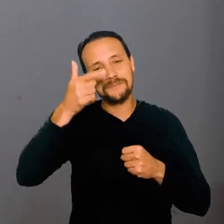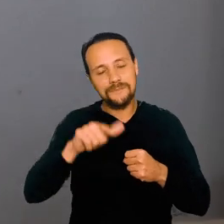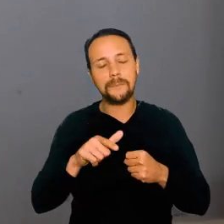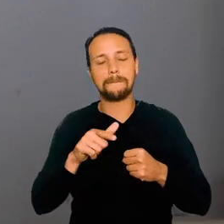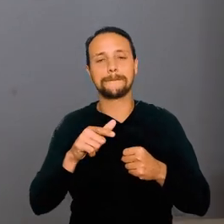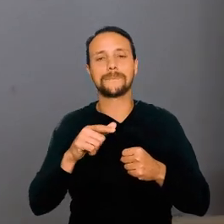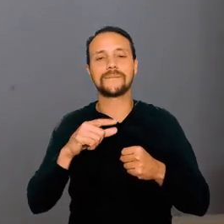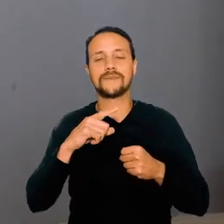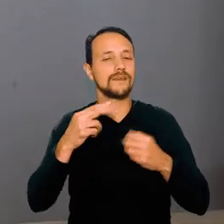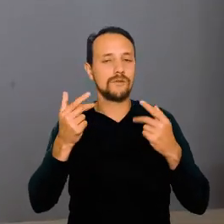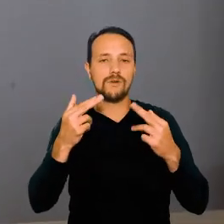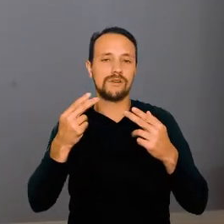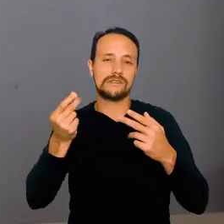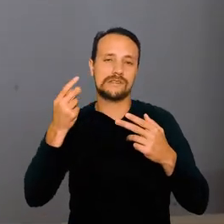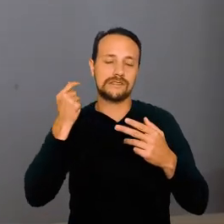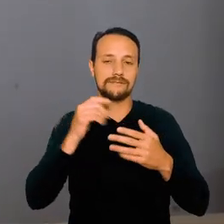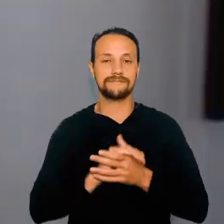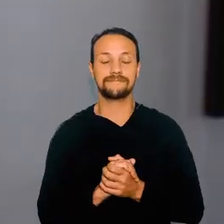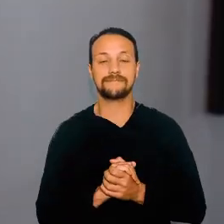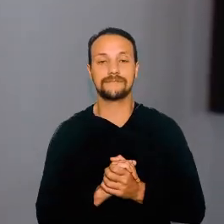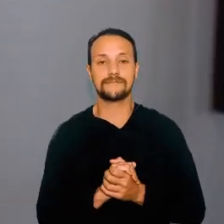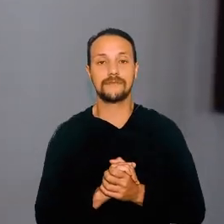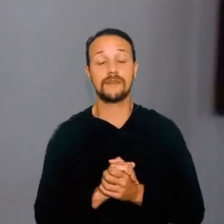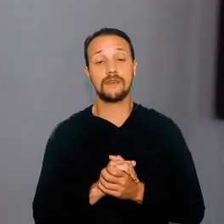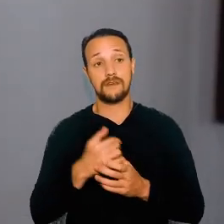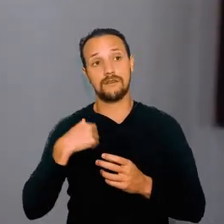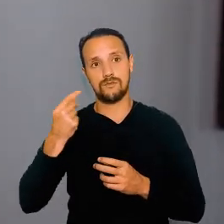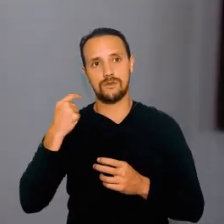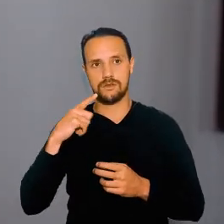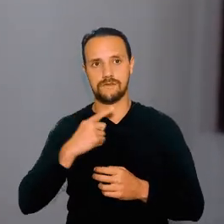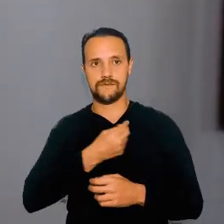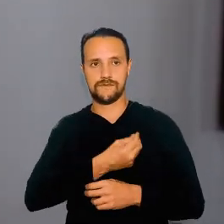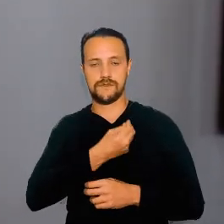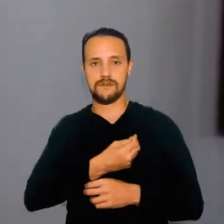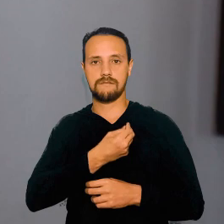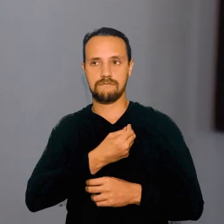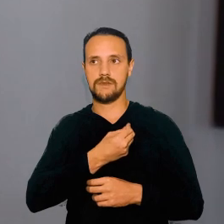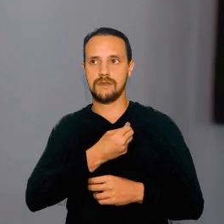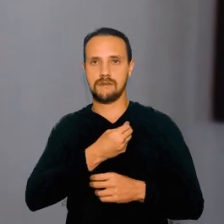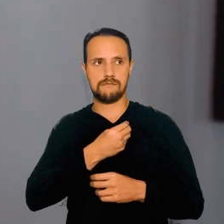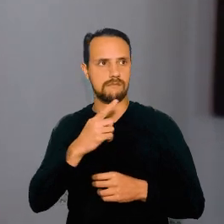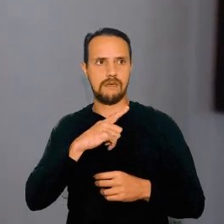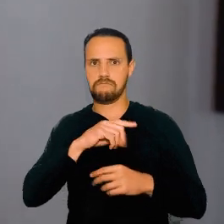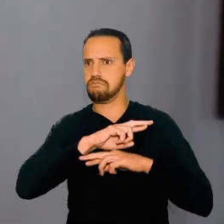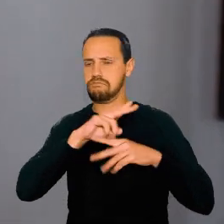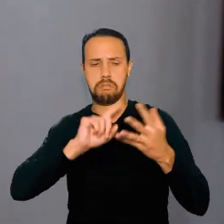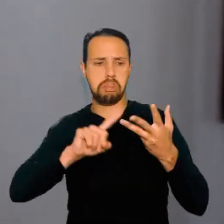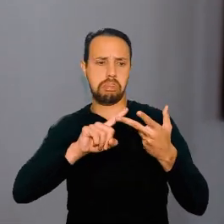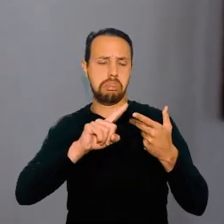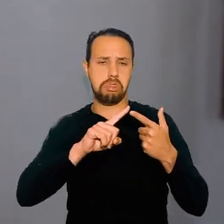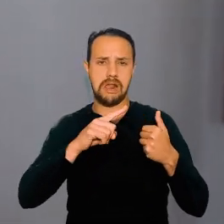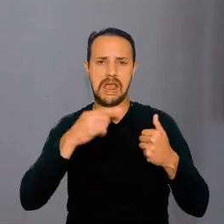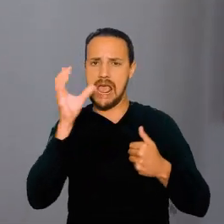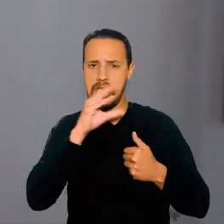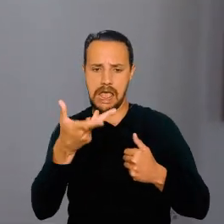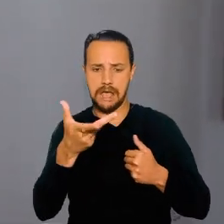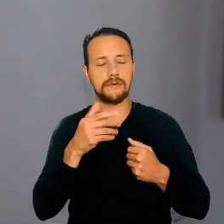tenho esclerose múltipla. E antes da terapia ocupacional, Eu era uma pessoa,